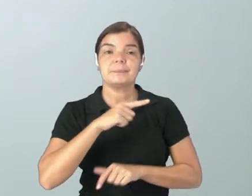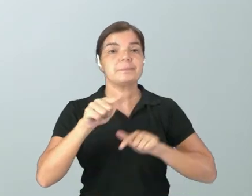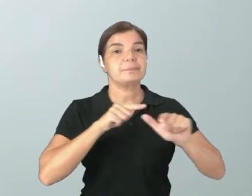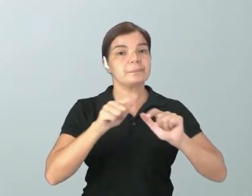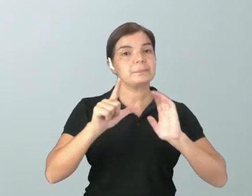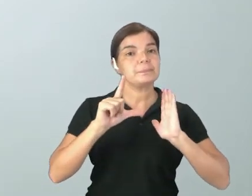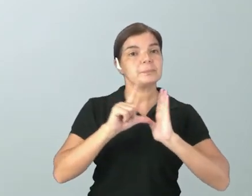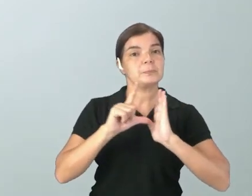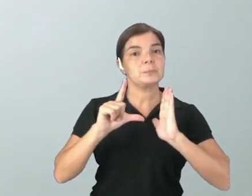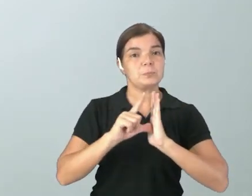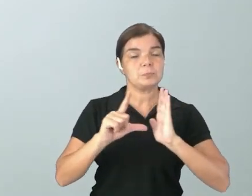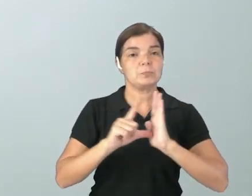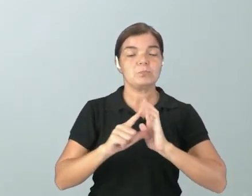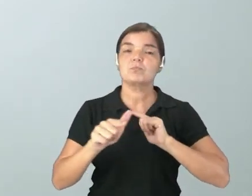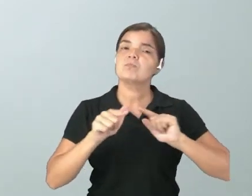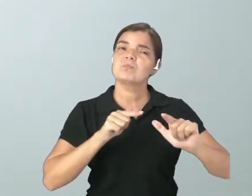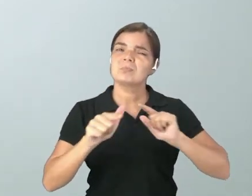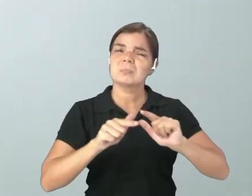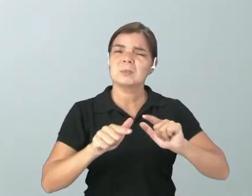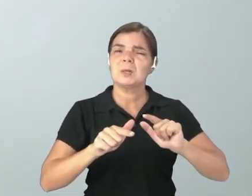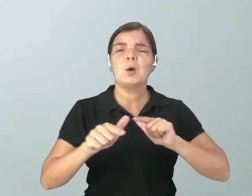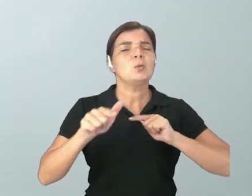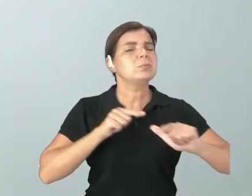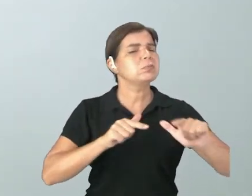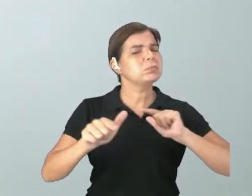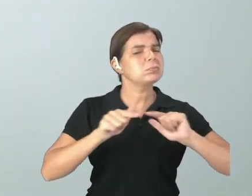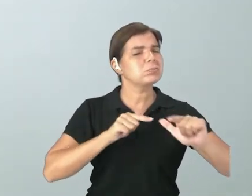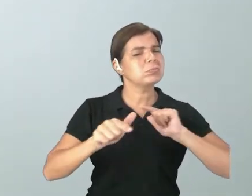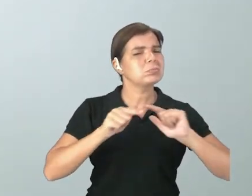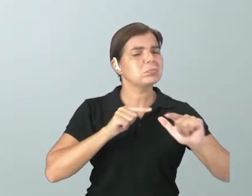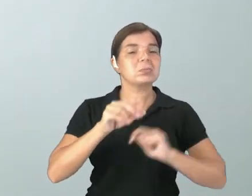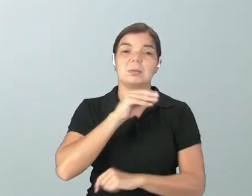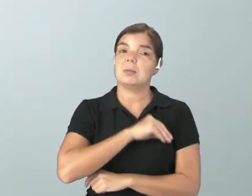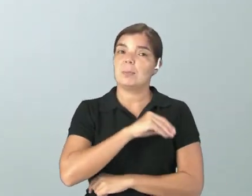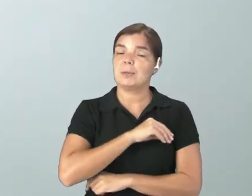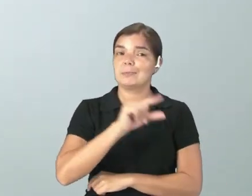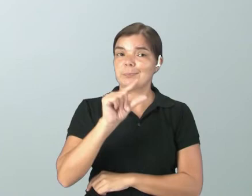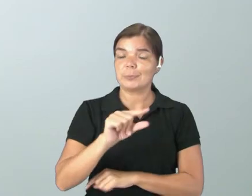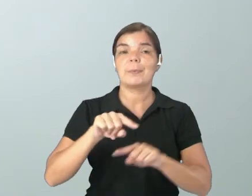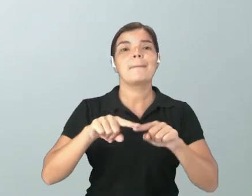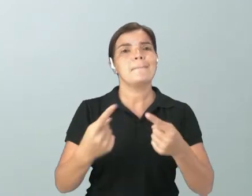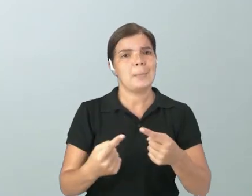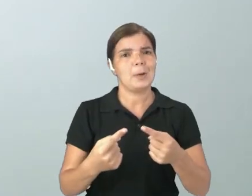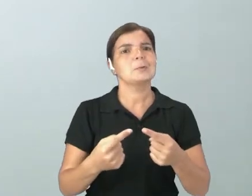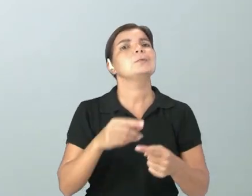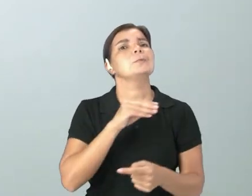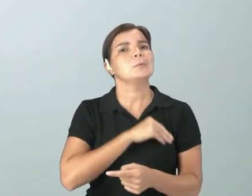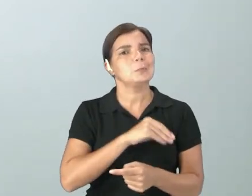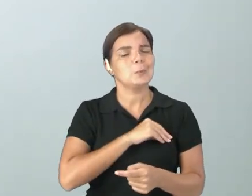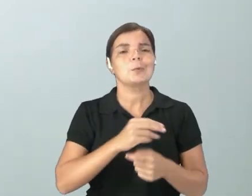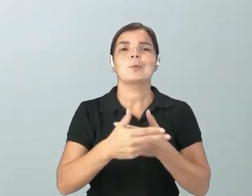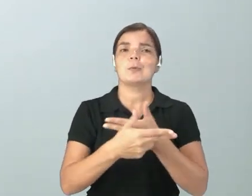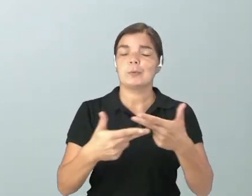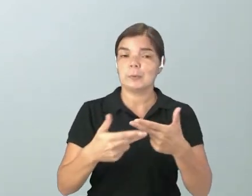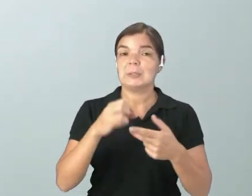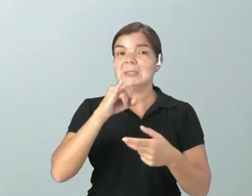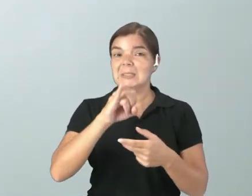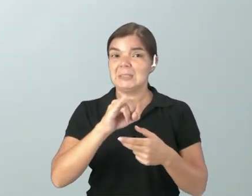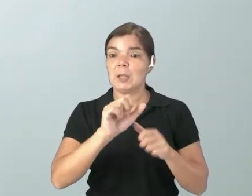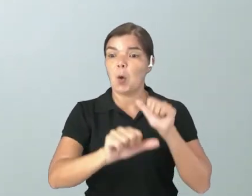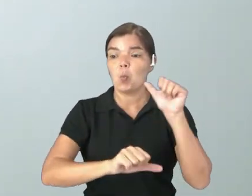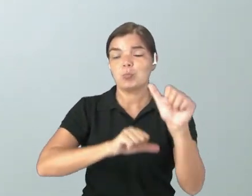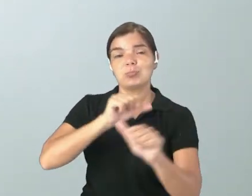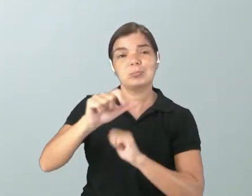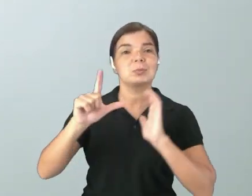loja e eu estou trabalhando demais e recebendo pouquinho, mas eu estou recebendo alguma coisa. Se eu sair daquela loja